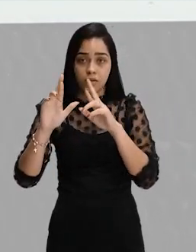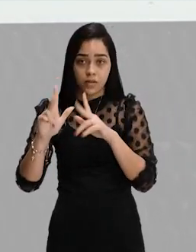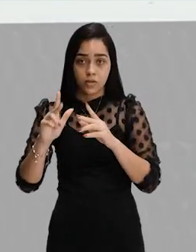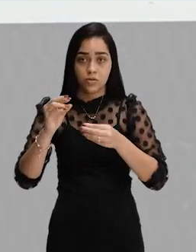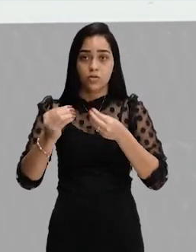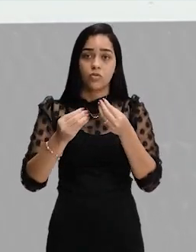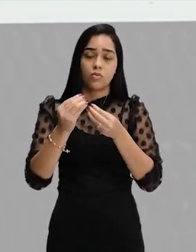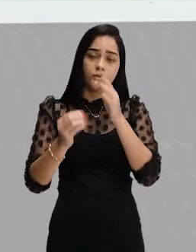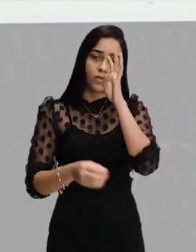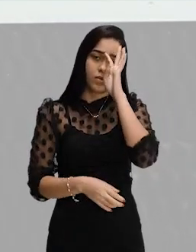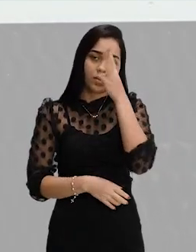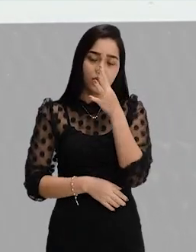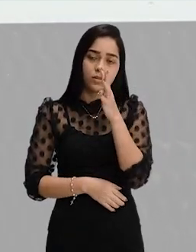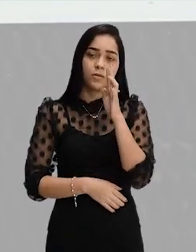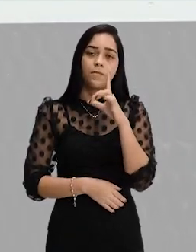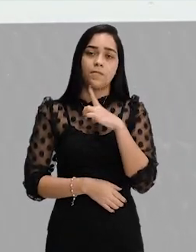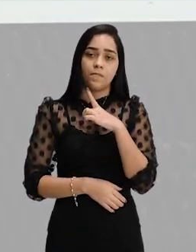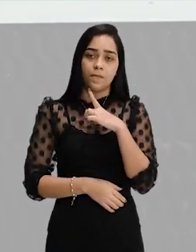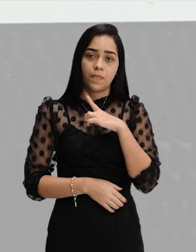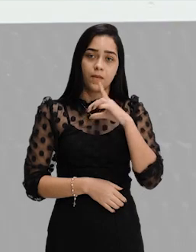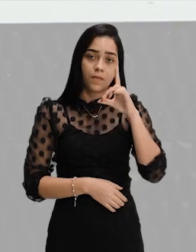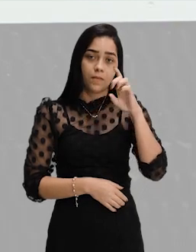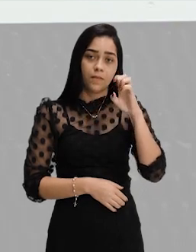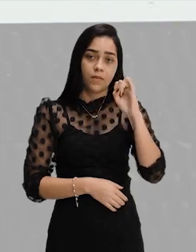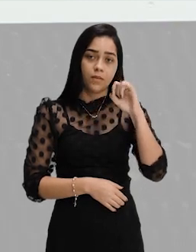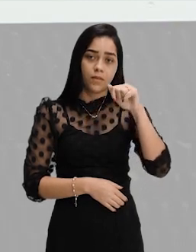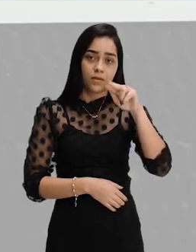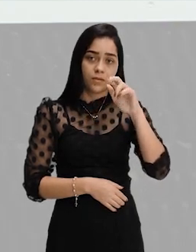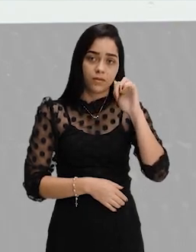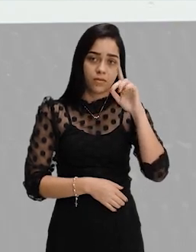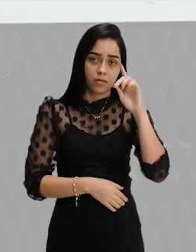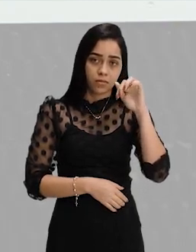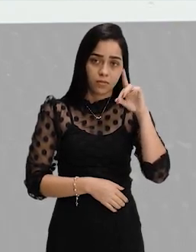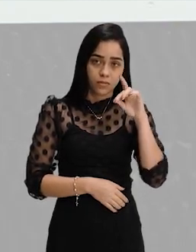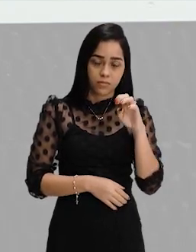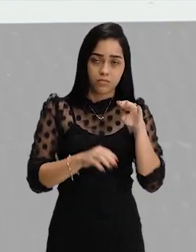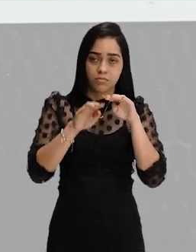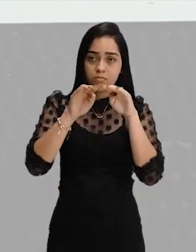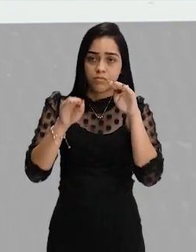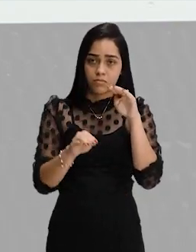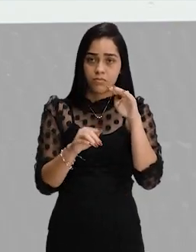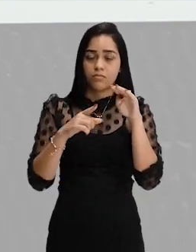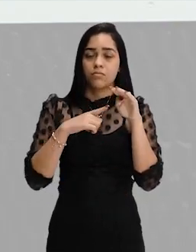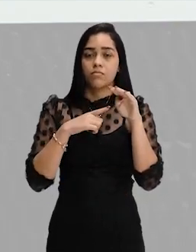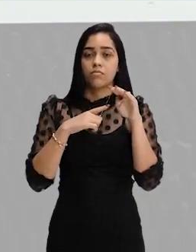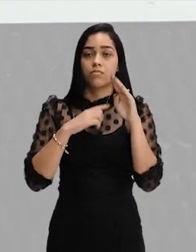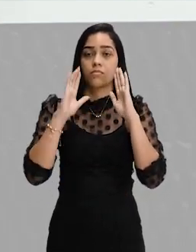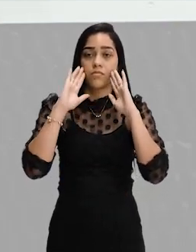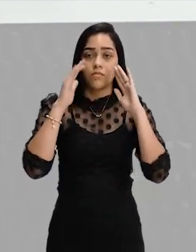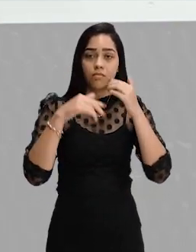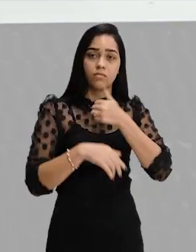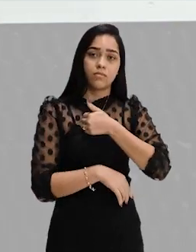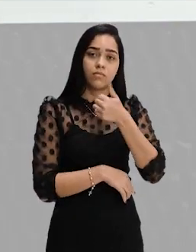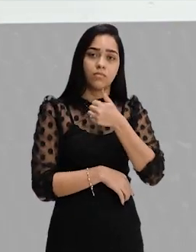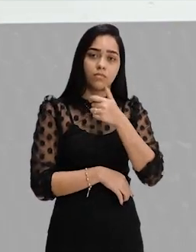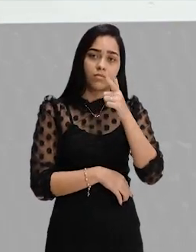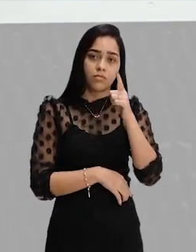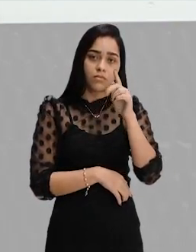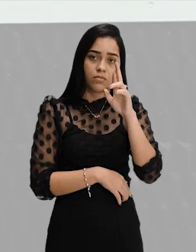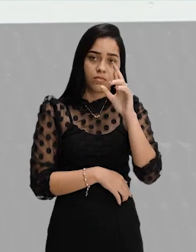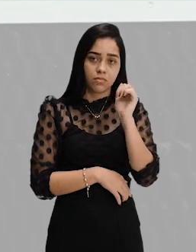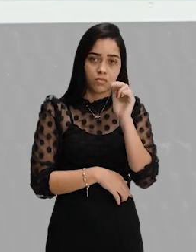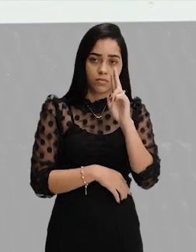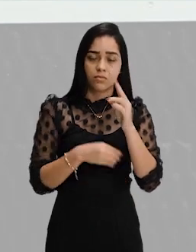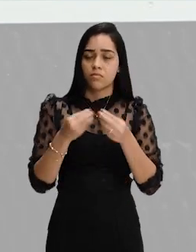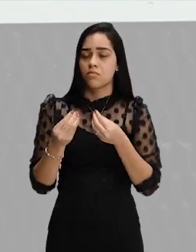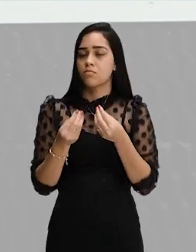Certo? Então a inequação ela é uma desigualdade e aqui a gente vai estudar especificamente a inequação do primeiro grau. Okay? Vamos ver como é